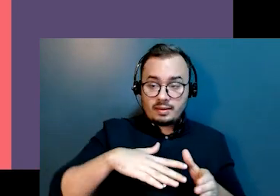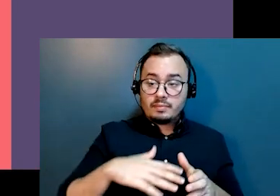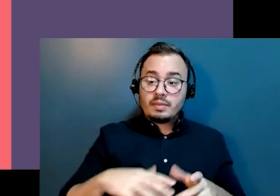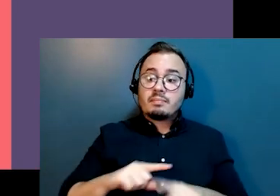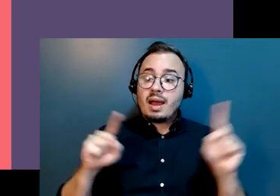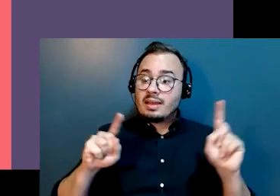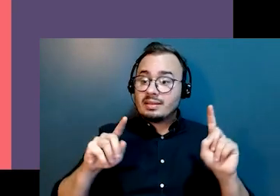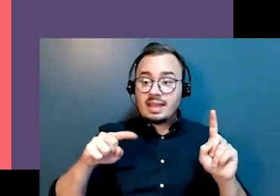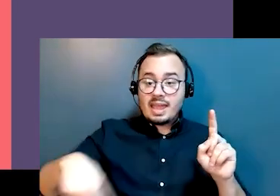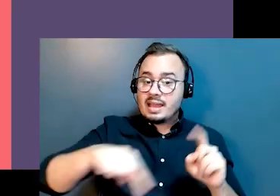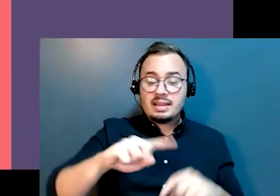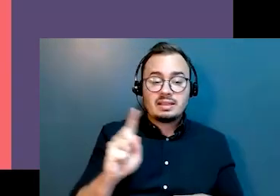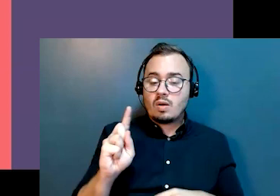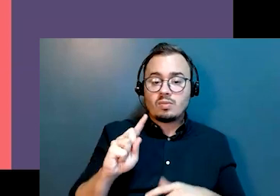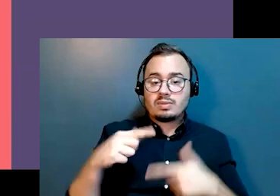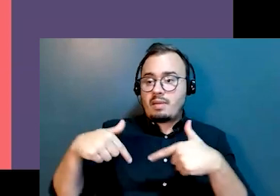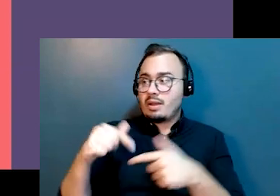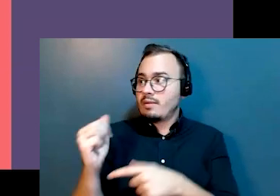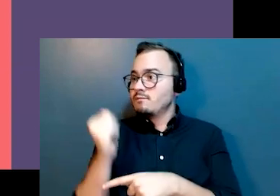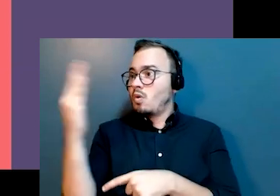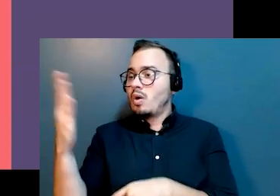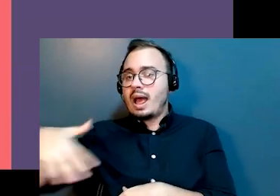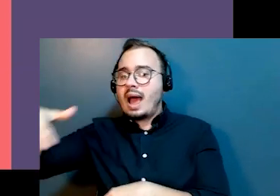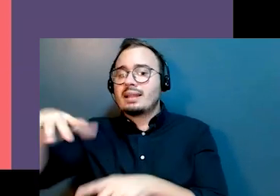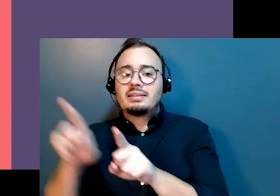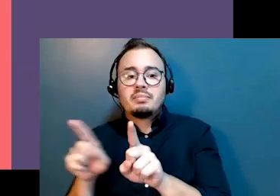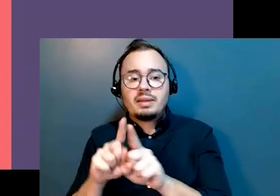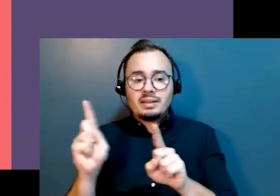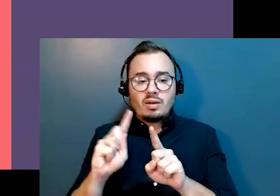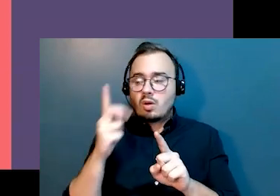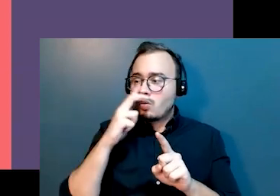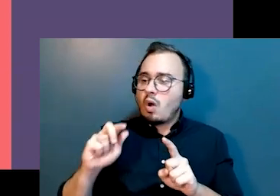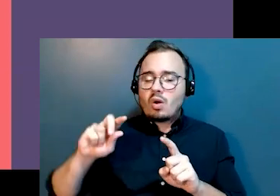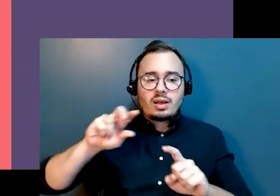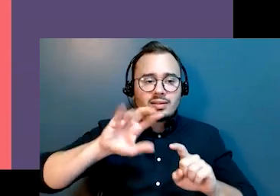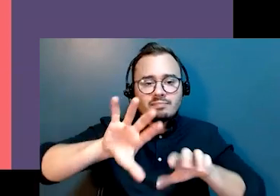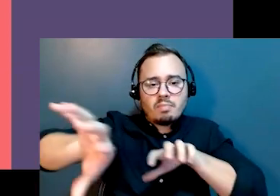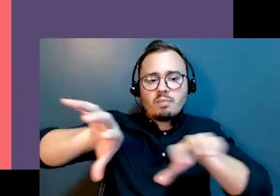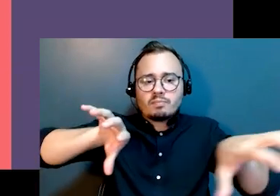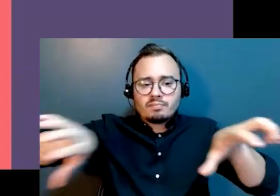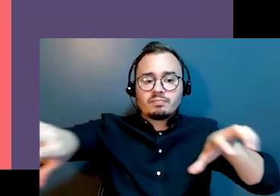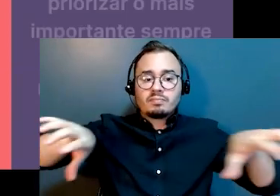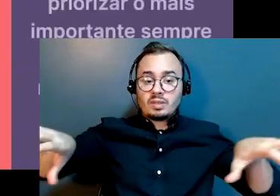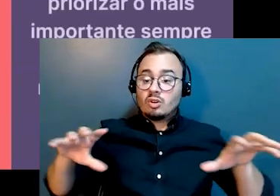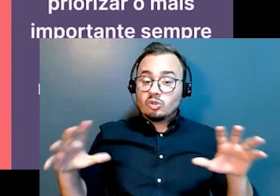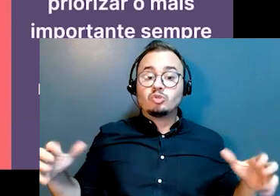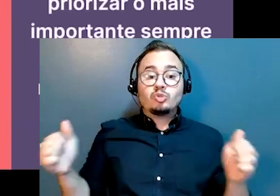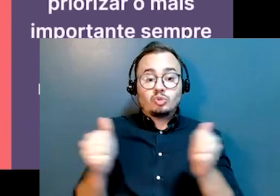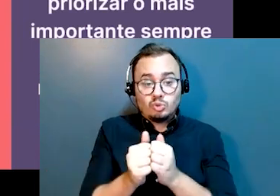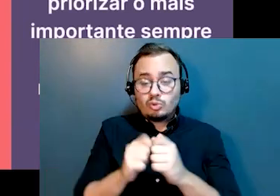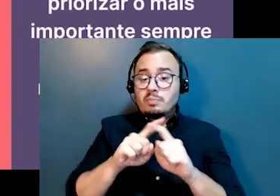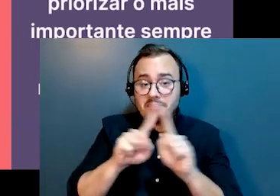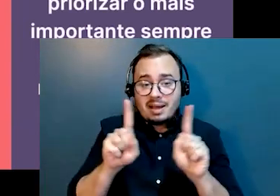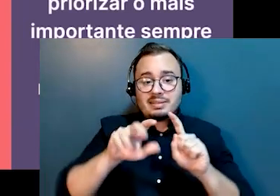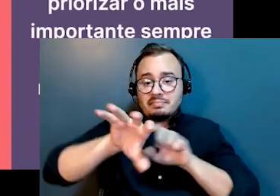atuam fora de suas áreas. Cada um atua na sua área e não toca na do outro. E aí a conclusão que eu cheguei é que é